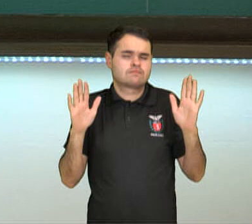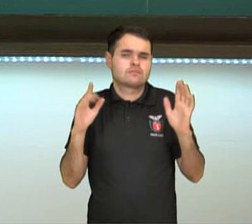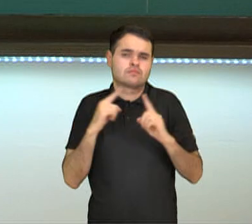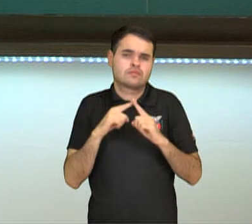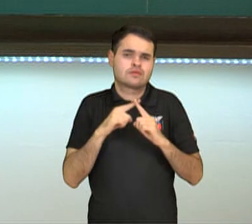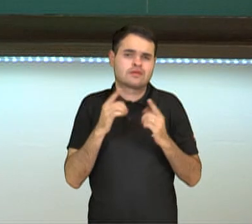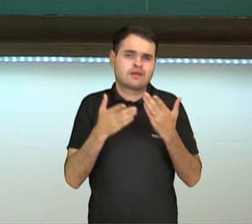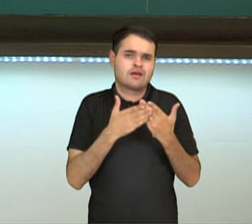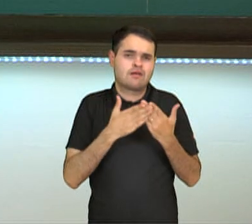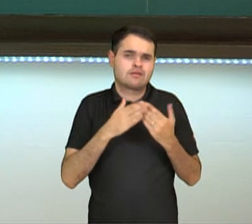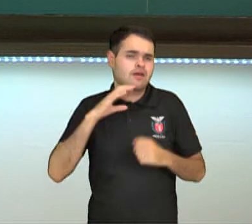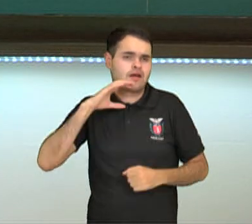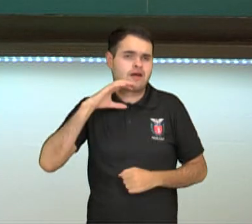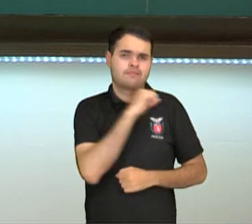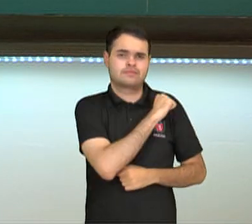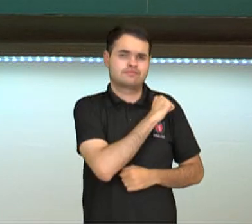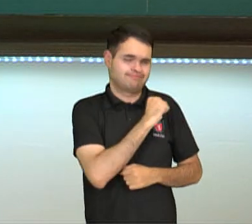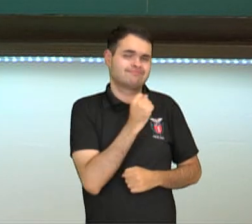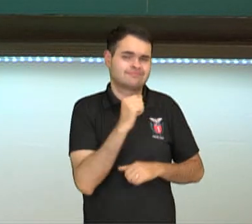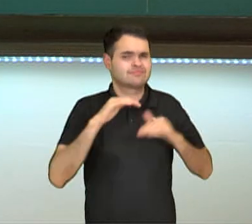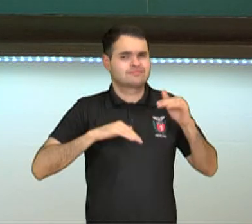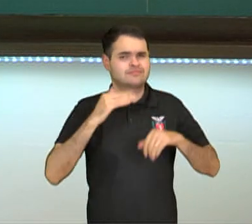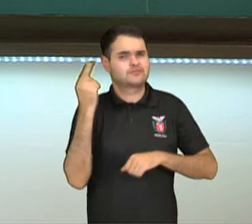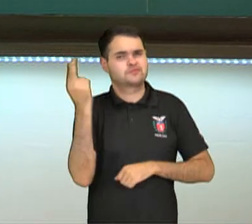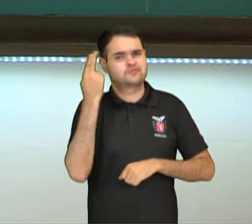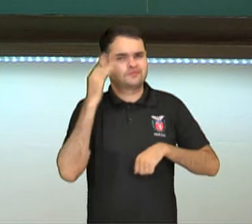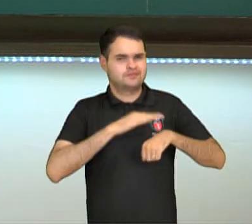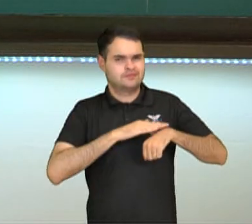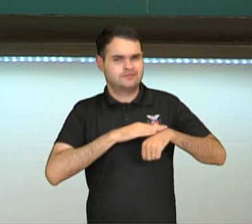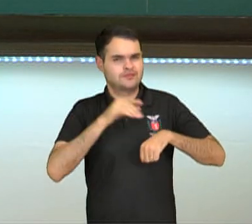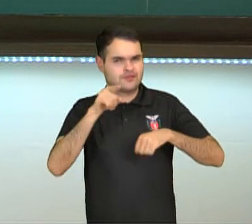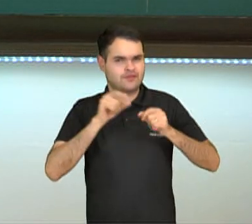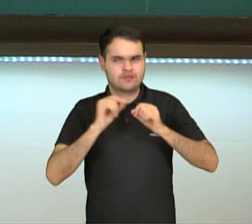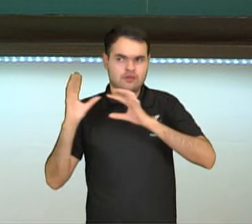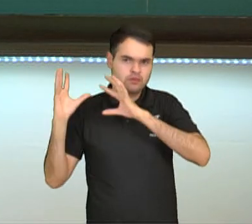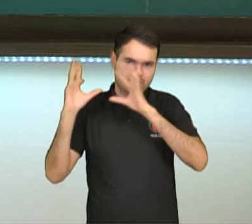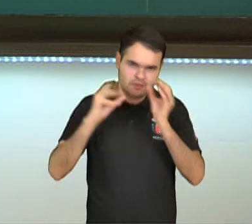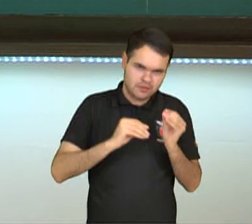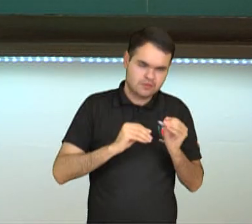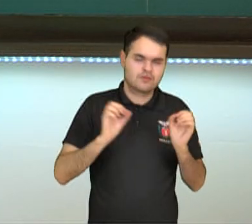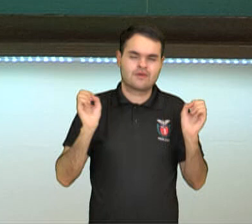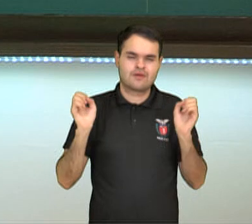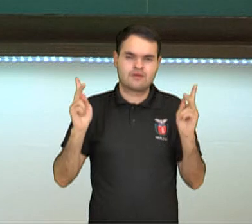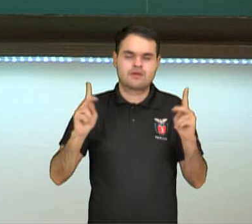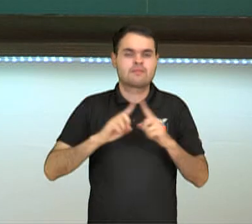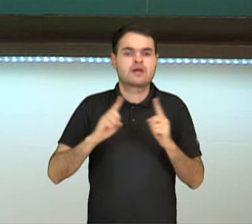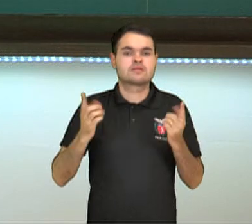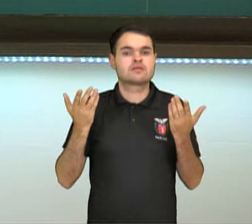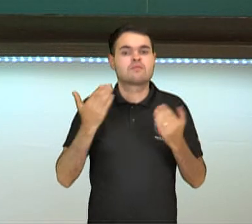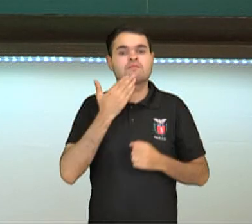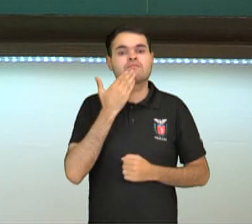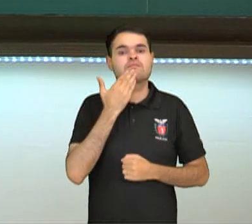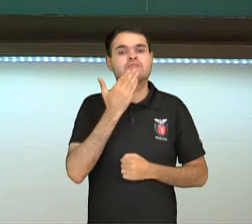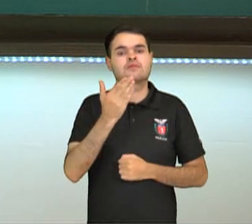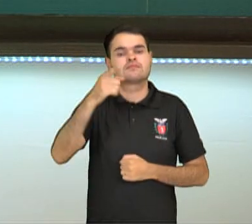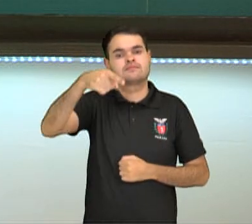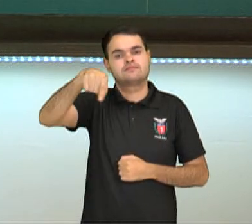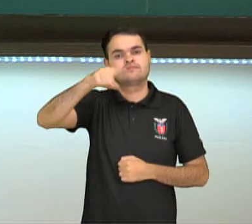aula é bem rápida, bem dinâmica, talvez nem tenha dado tempo de você fazer todos os exercícios. Então, o que eu vou pedir para